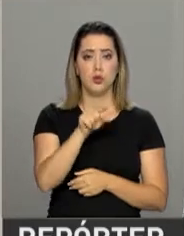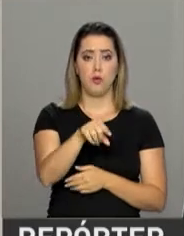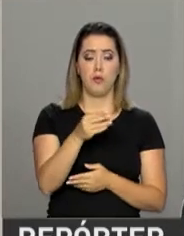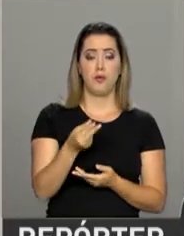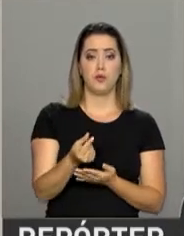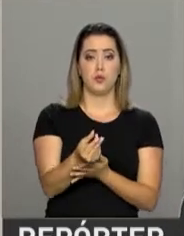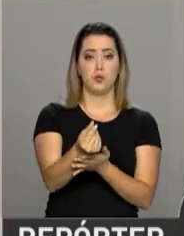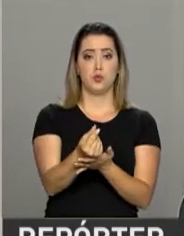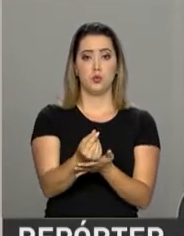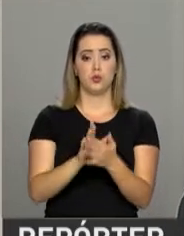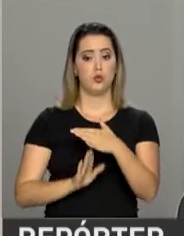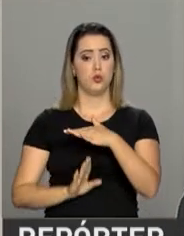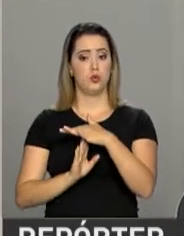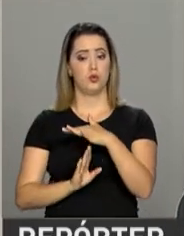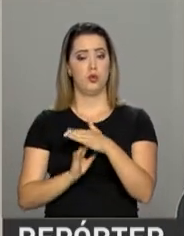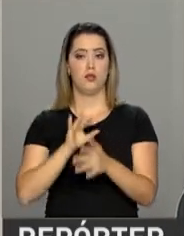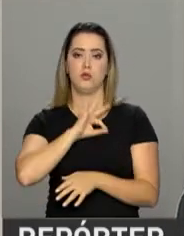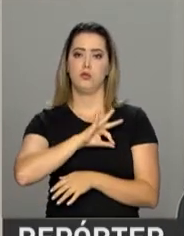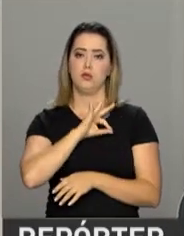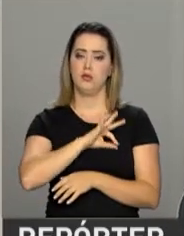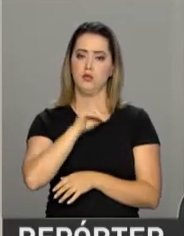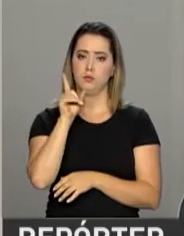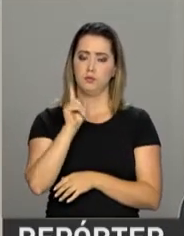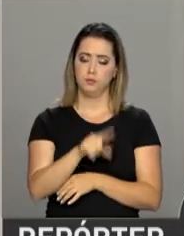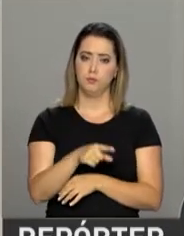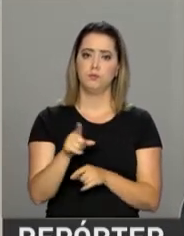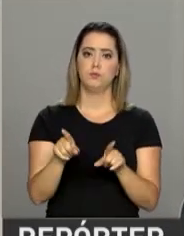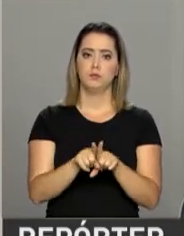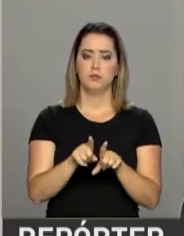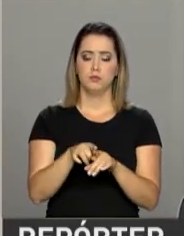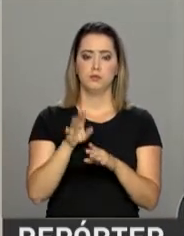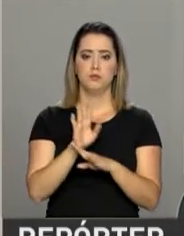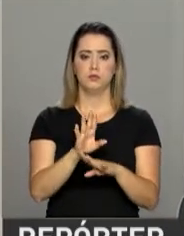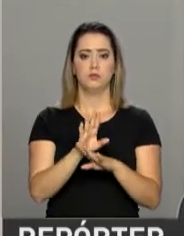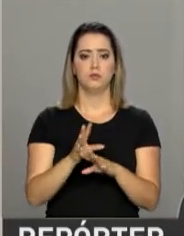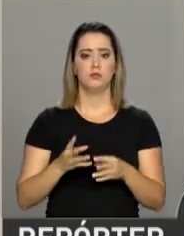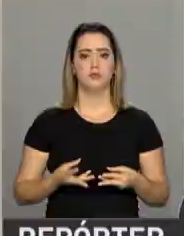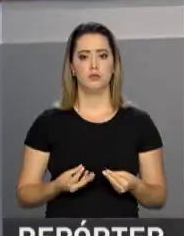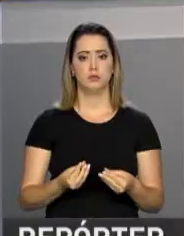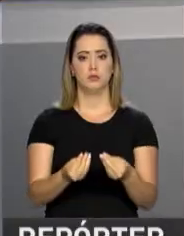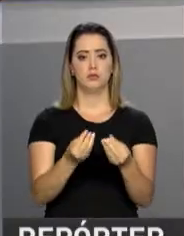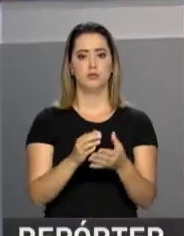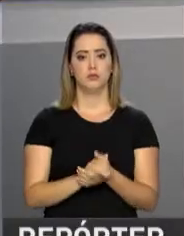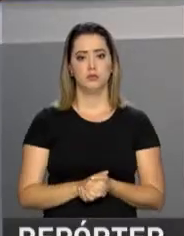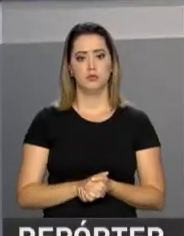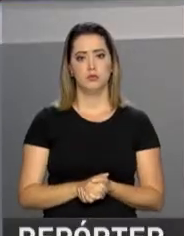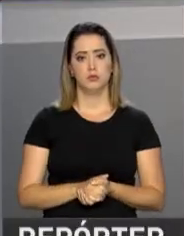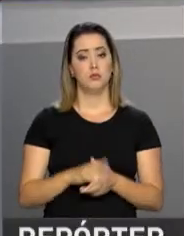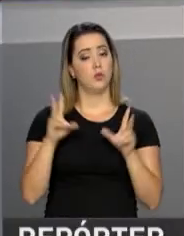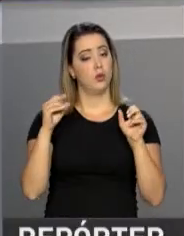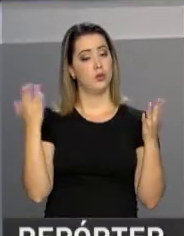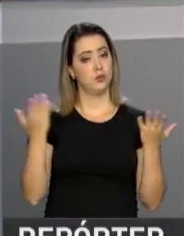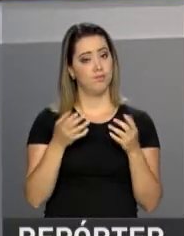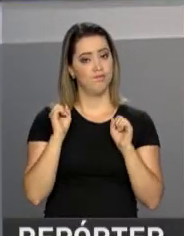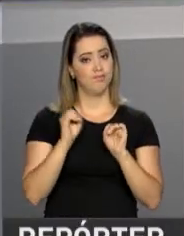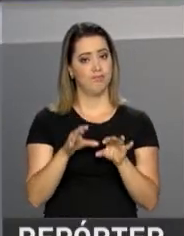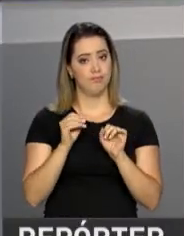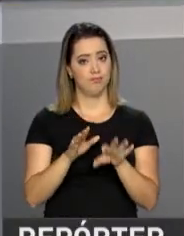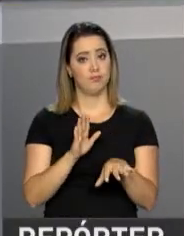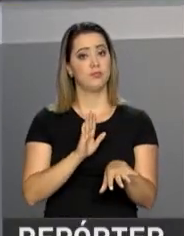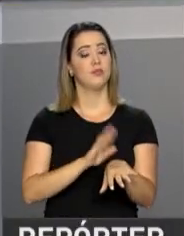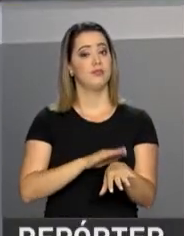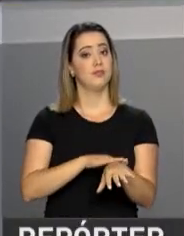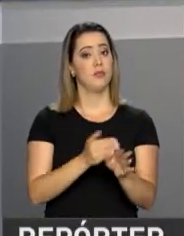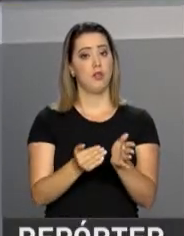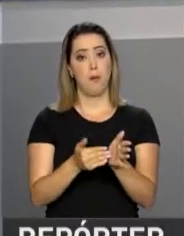do teto salarial é também vai ajudar muitíssimo o assunto agora é educação